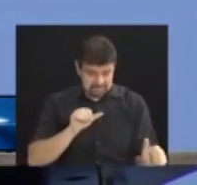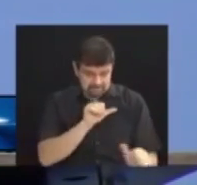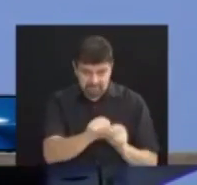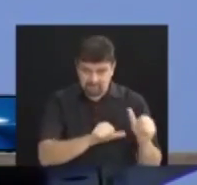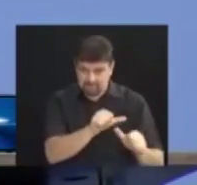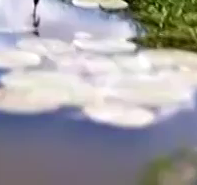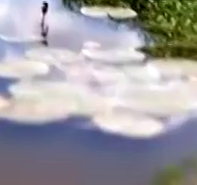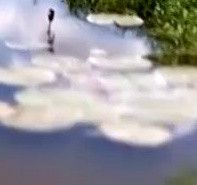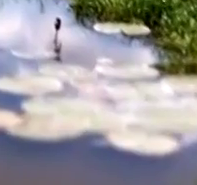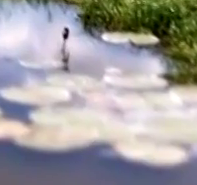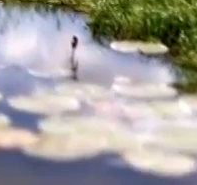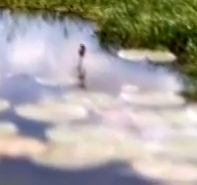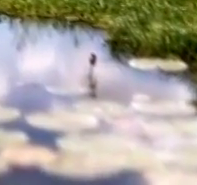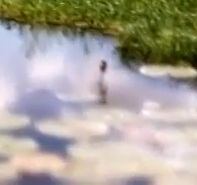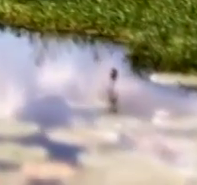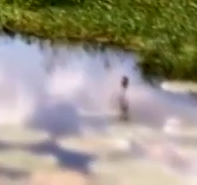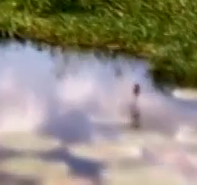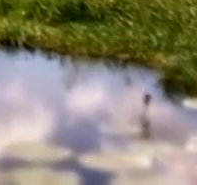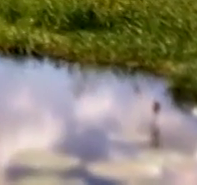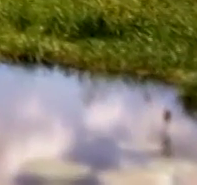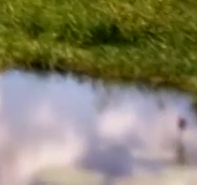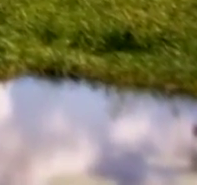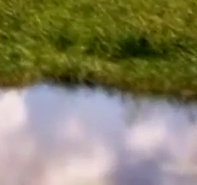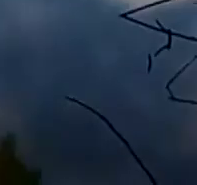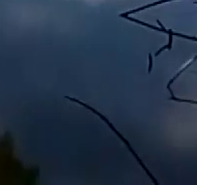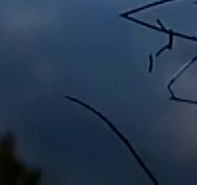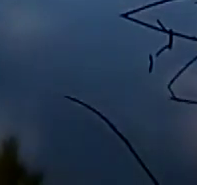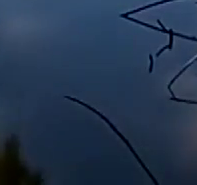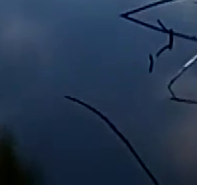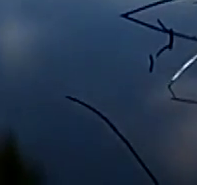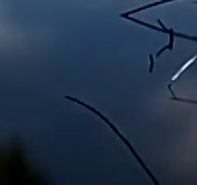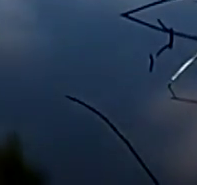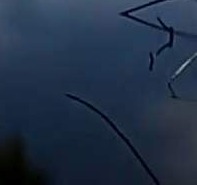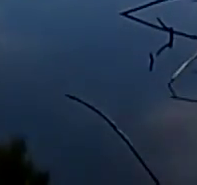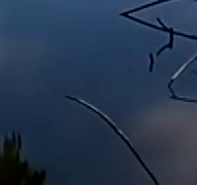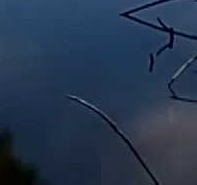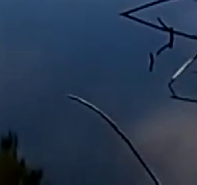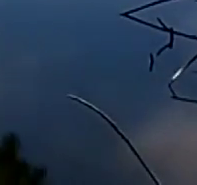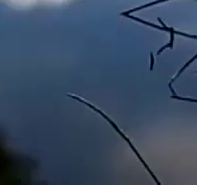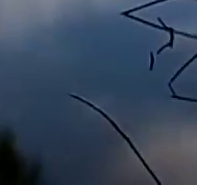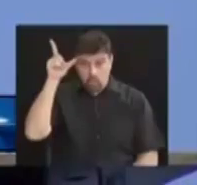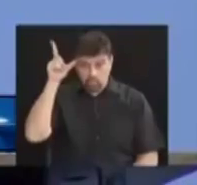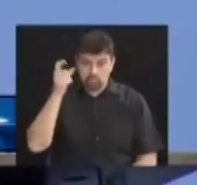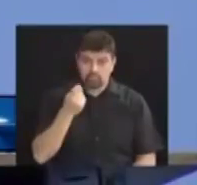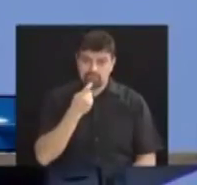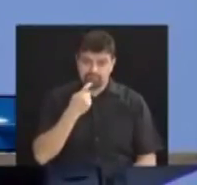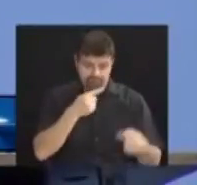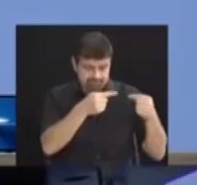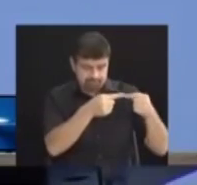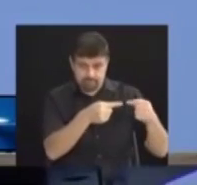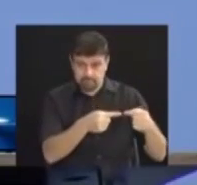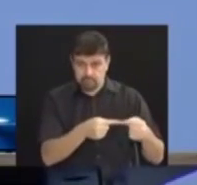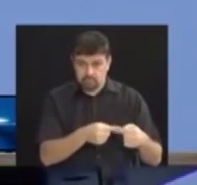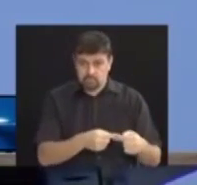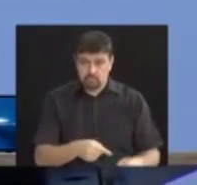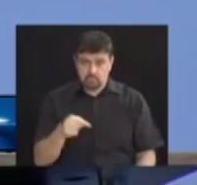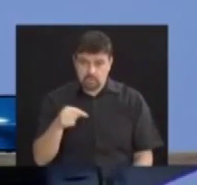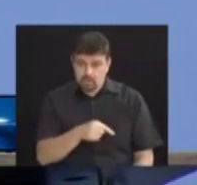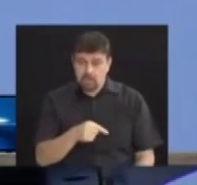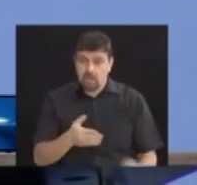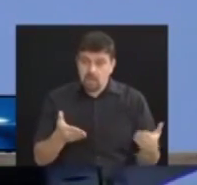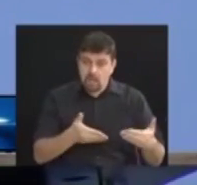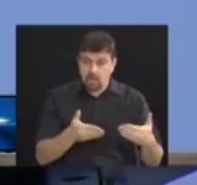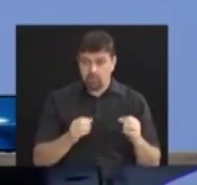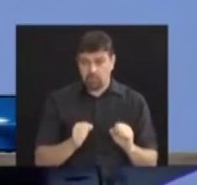zoneamento de centralidade. De acordo com o vereador, essas mudanças podem ser prejudiciais. Ela vai passar a estar